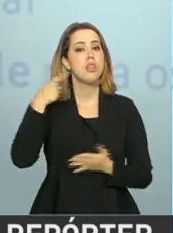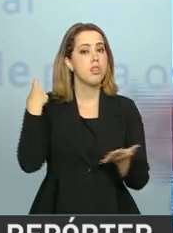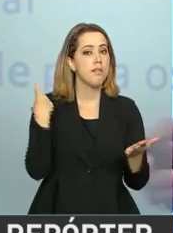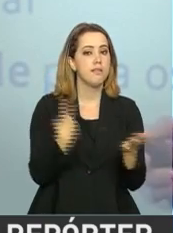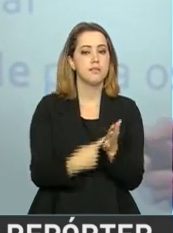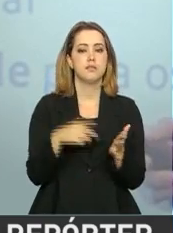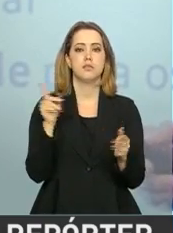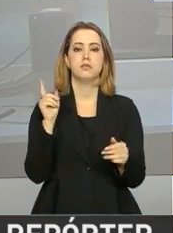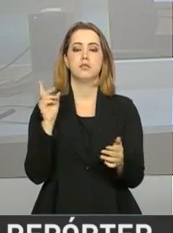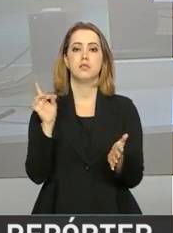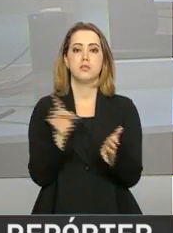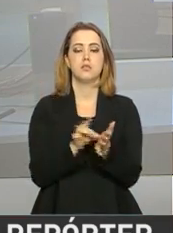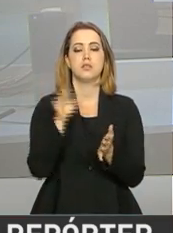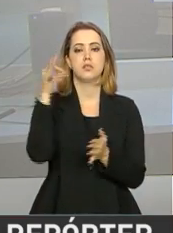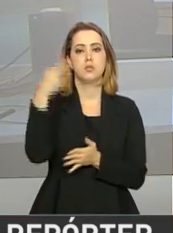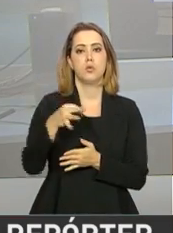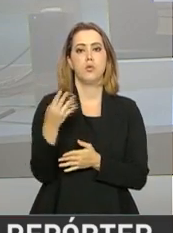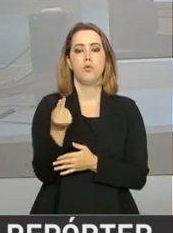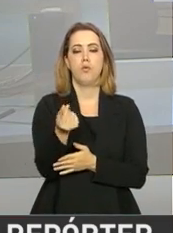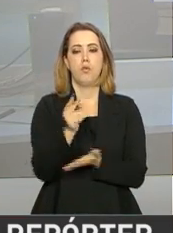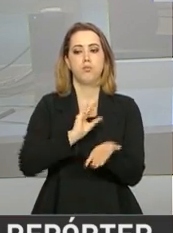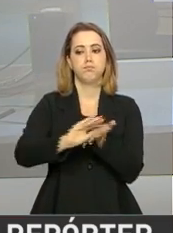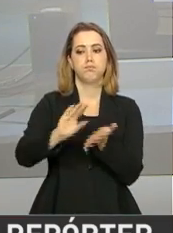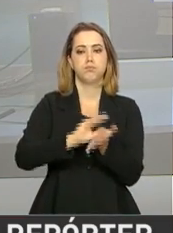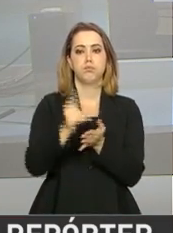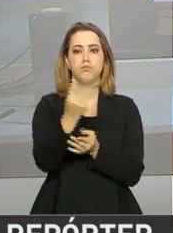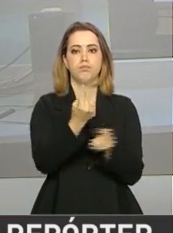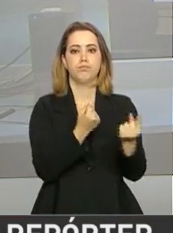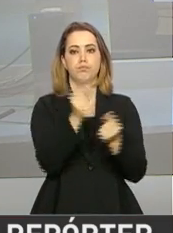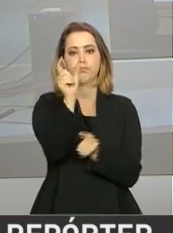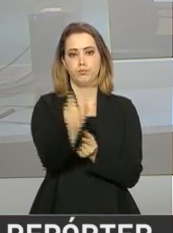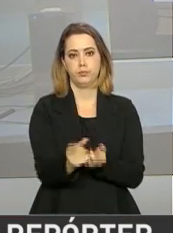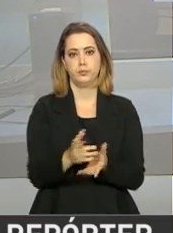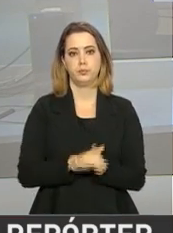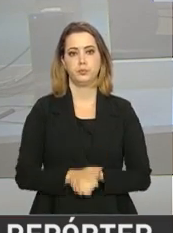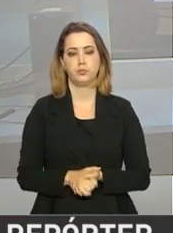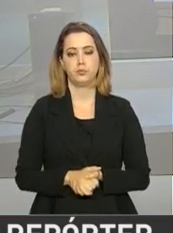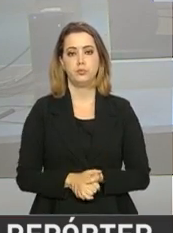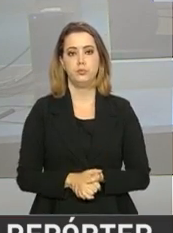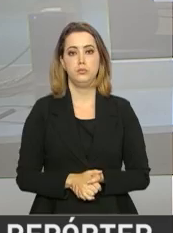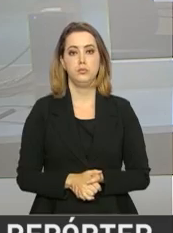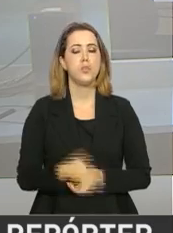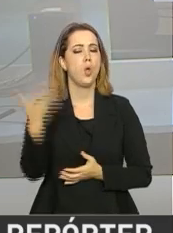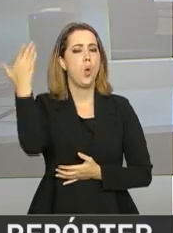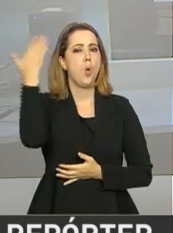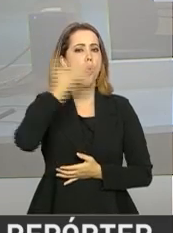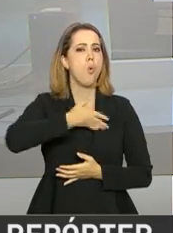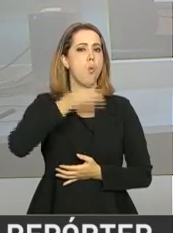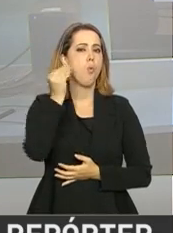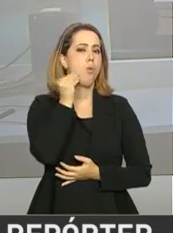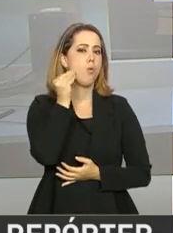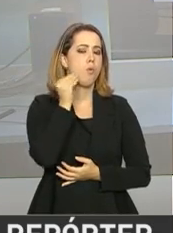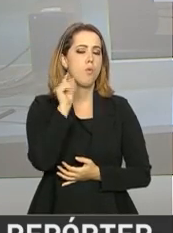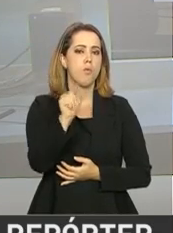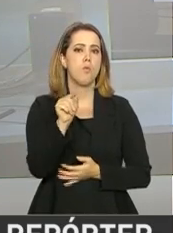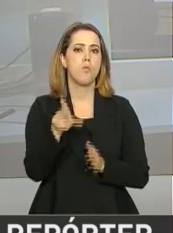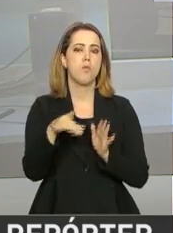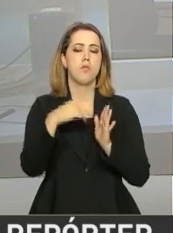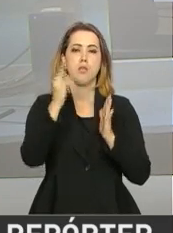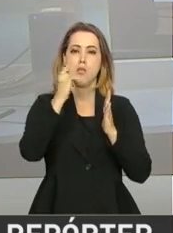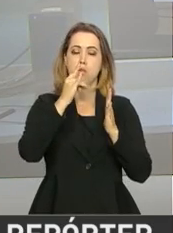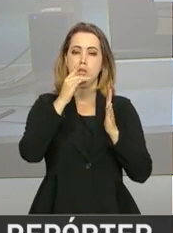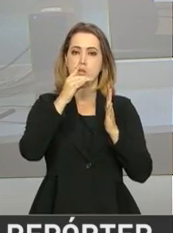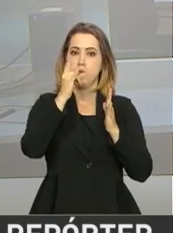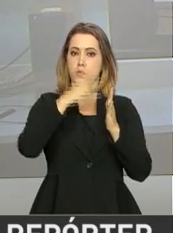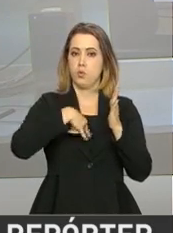na saúde dos brasileiros. O exame toxicológico para tirar a carteira de motorista profissional ou renová-la é